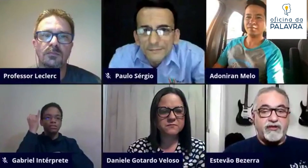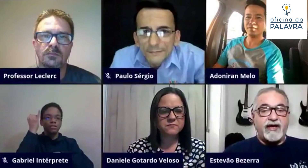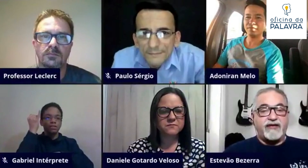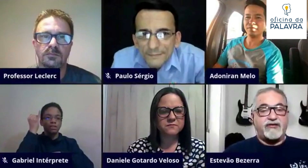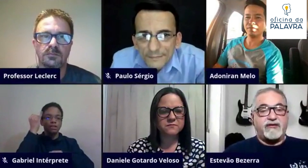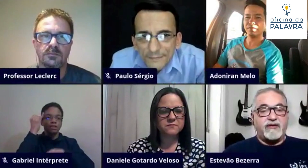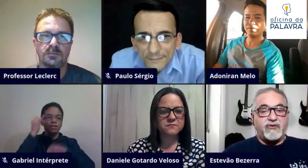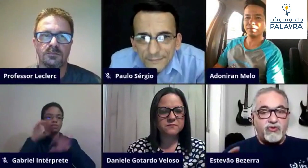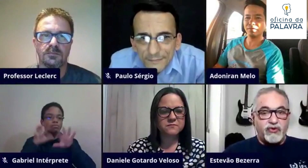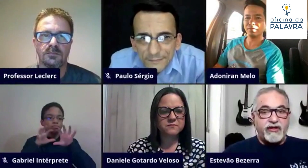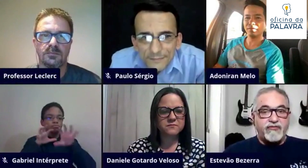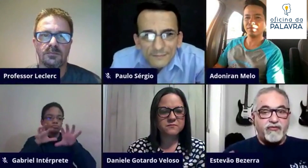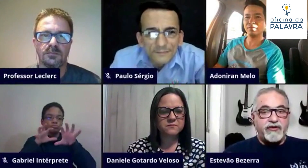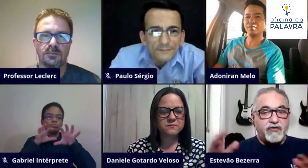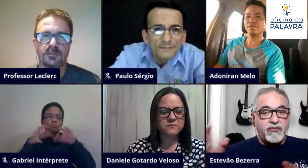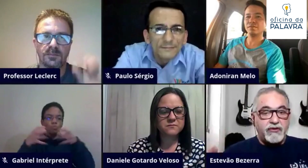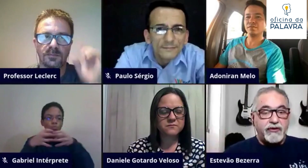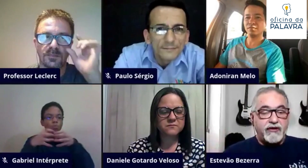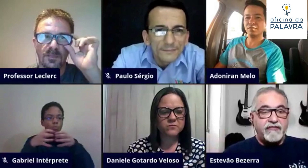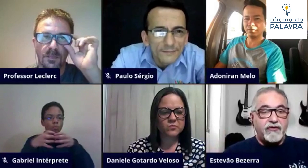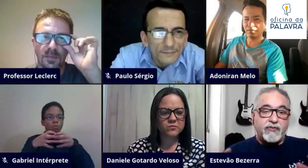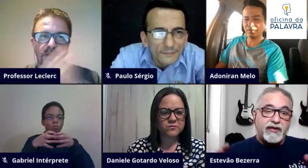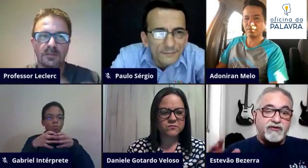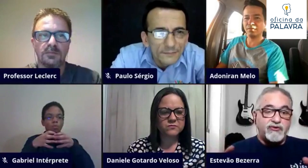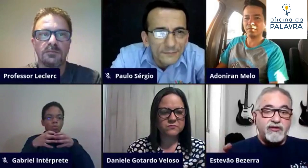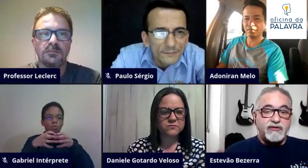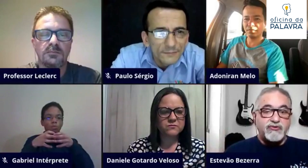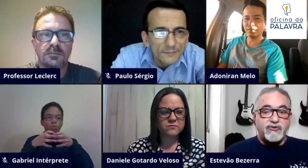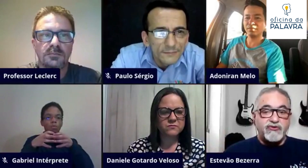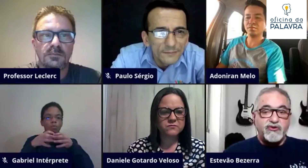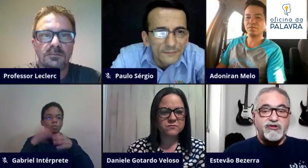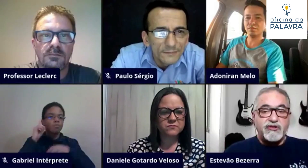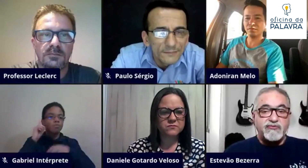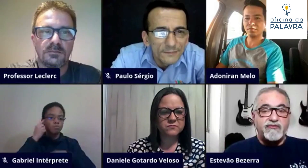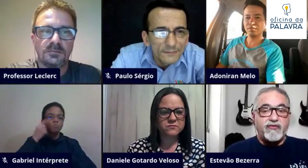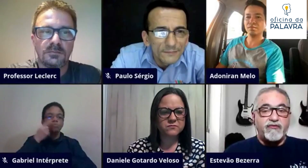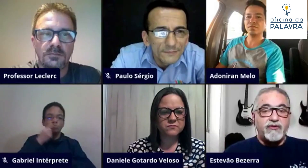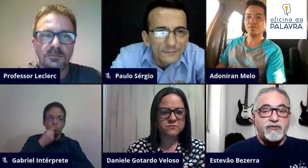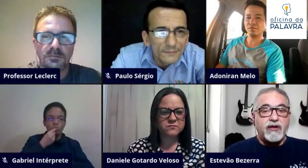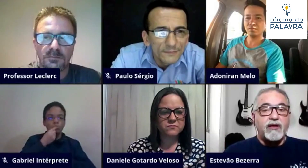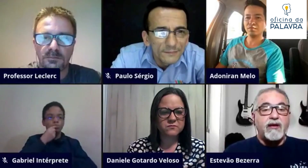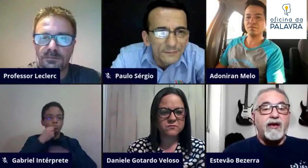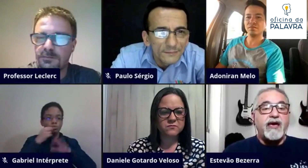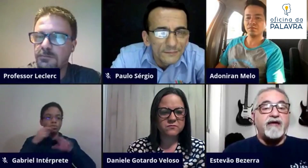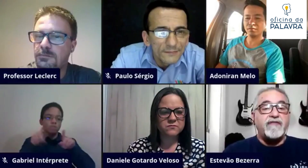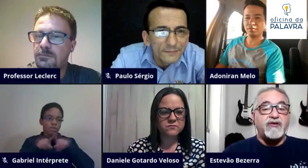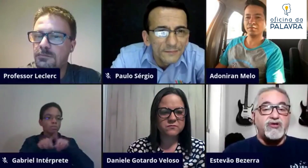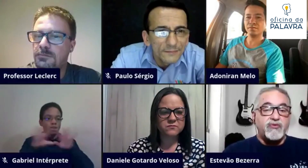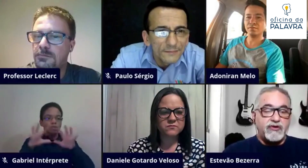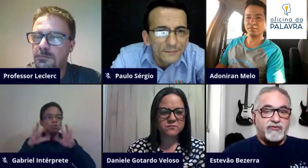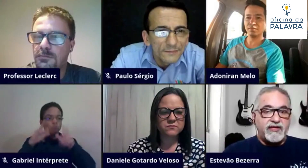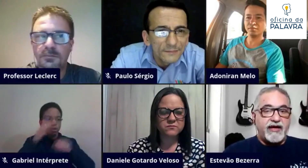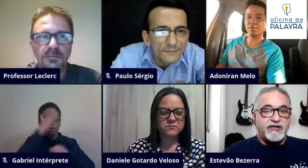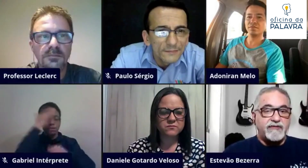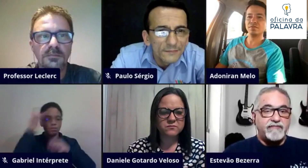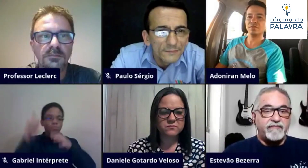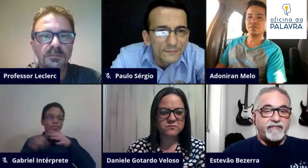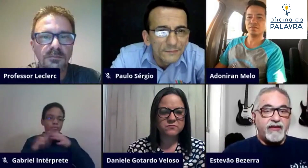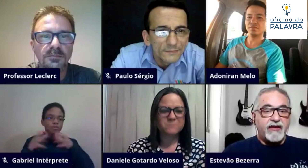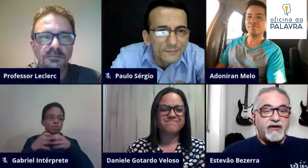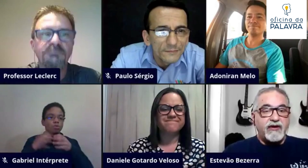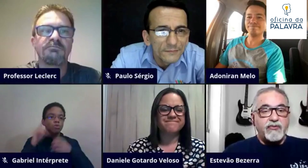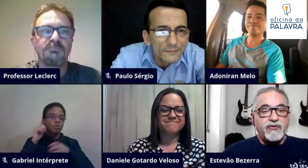muito a comunidade toda envolvida, como a Adoniran falou, a comunidade surda somos todos nós que estamos envolvidos, né? É a falta de